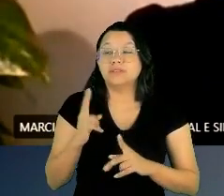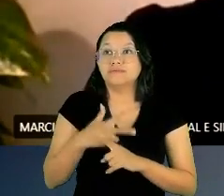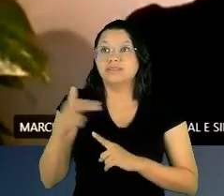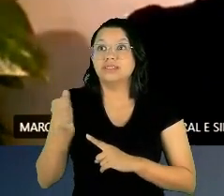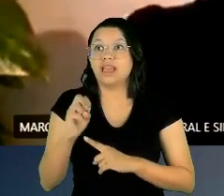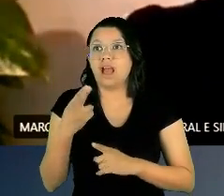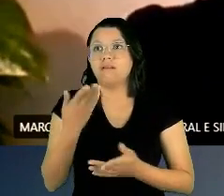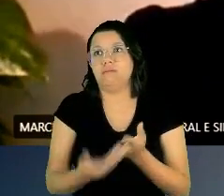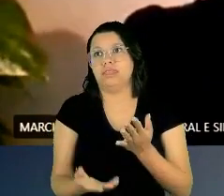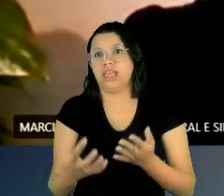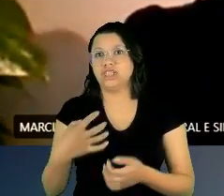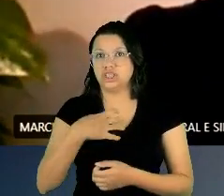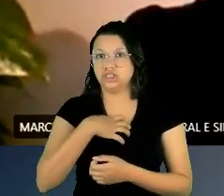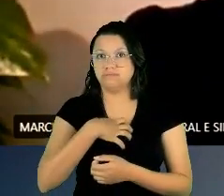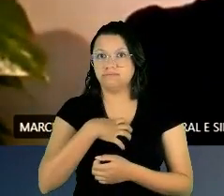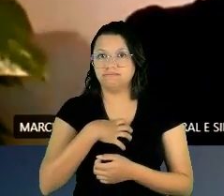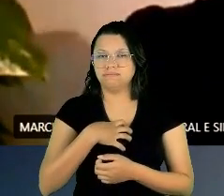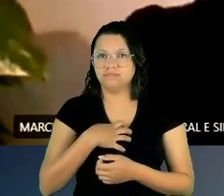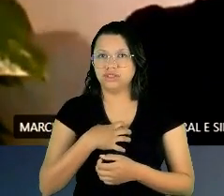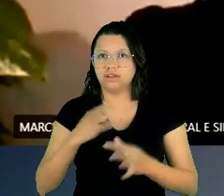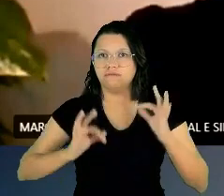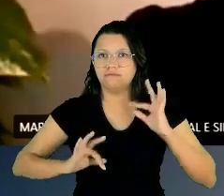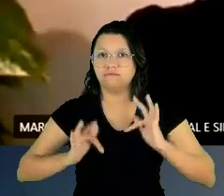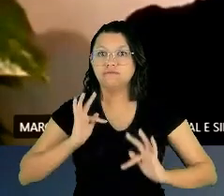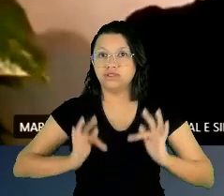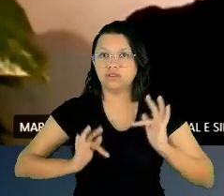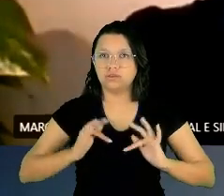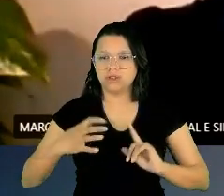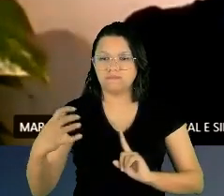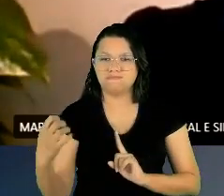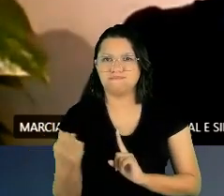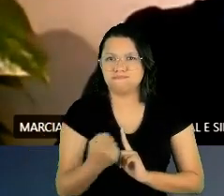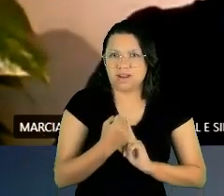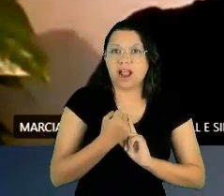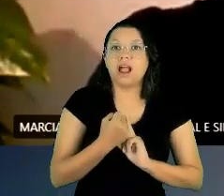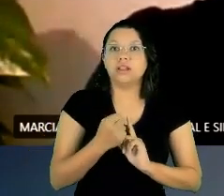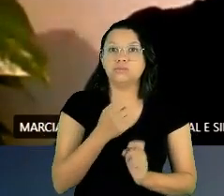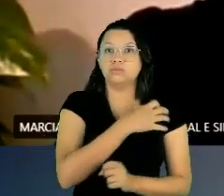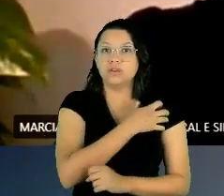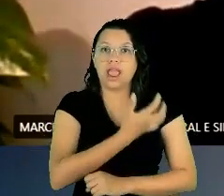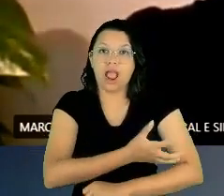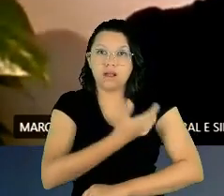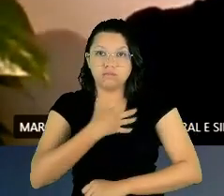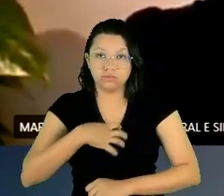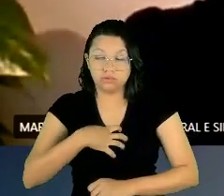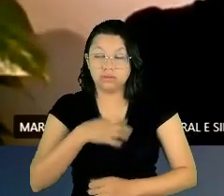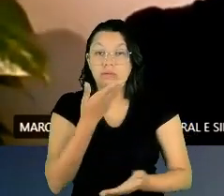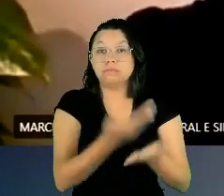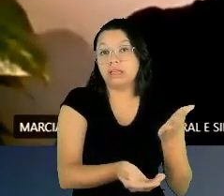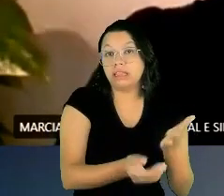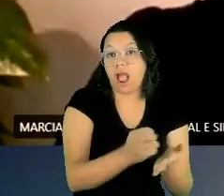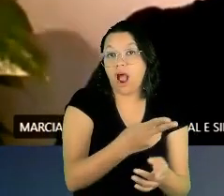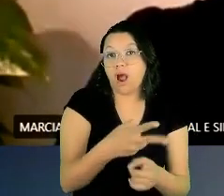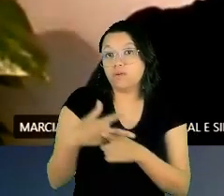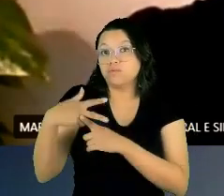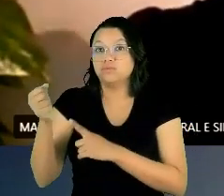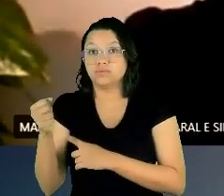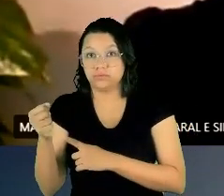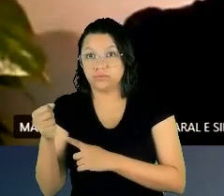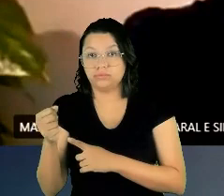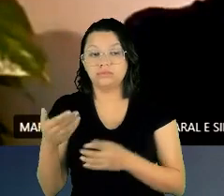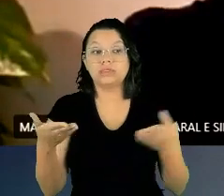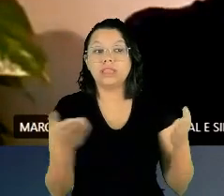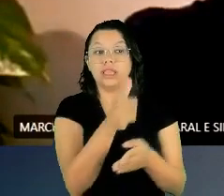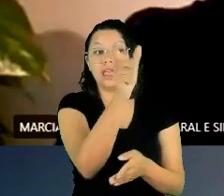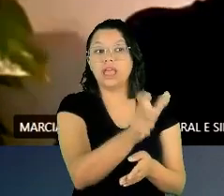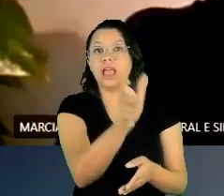perder, e quando ganha e perde, a gente tem uma reação fisiológica, que é o impacto emocional de perder dinheiro, de ganhar dinheiro. E